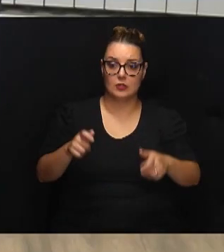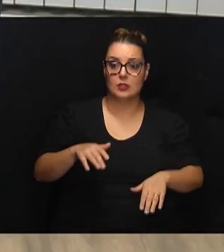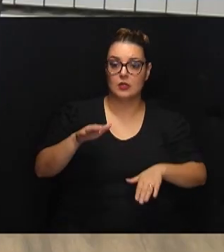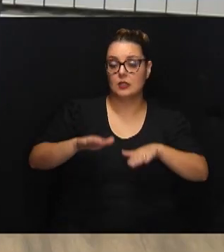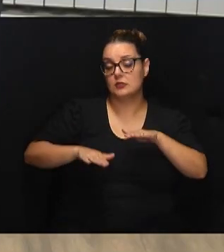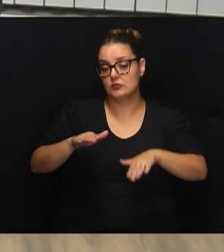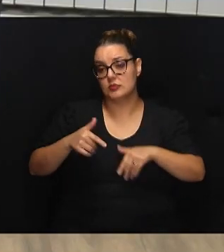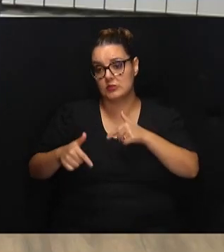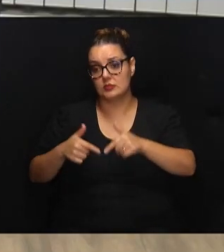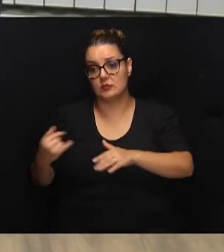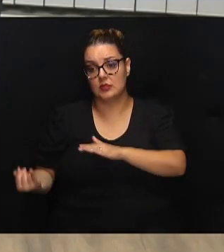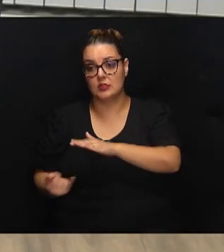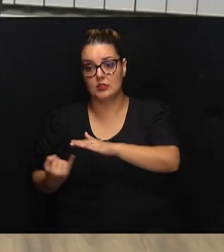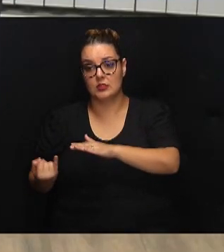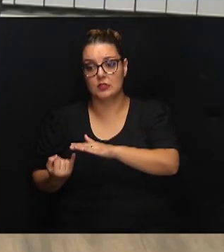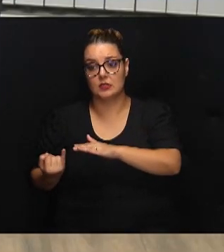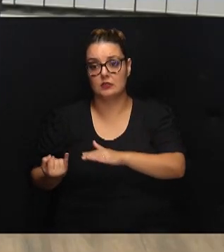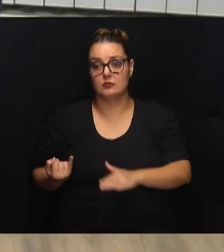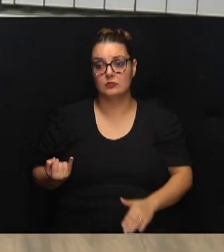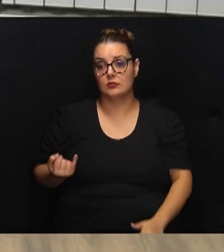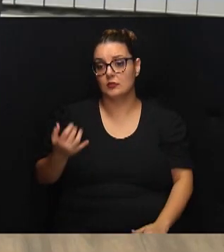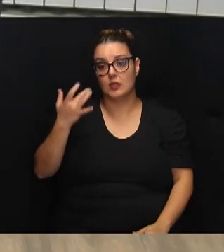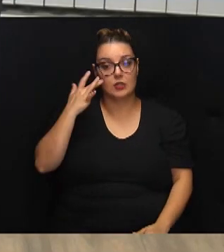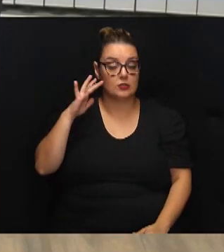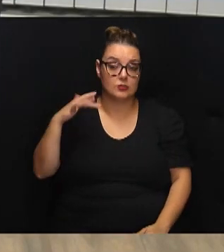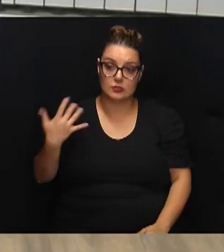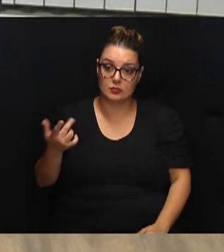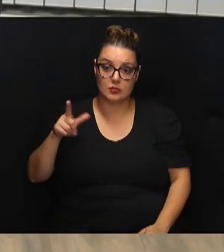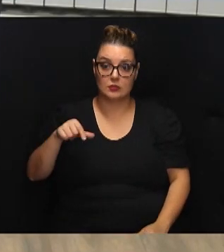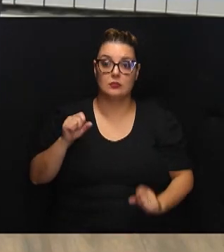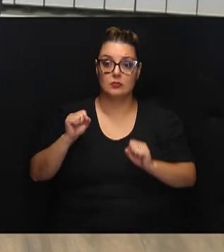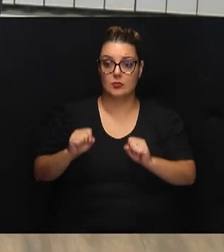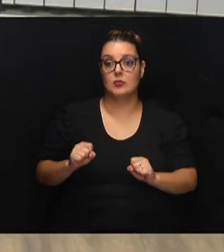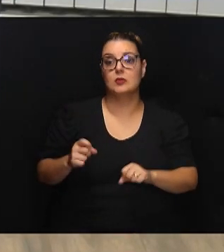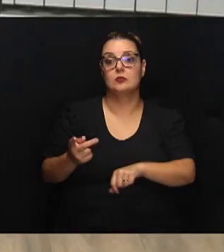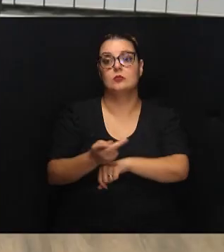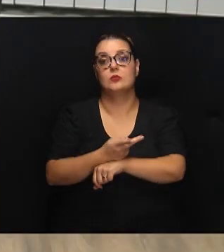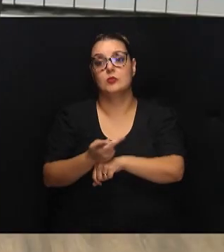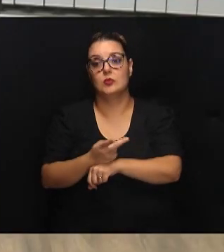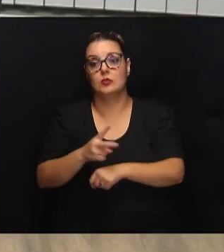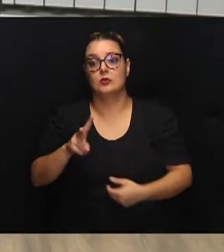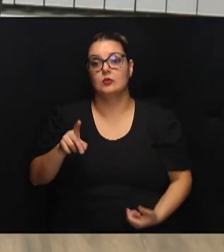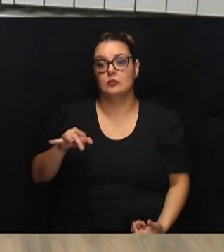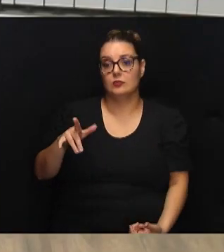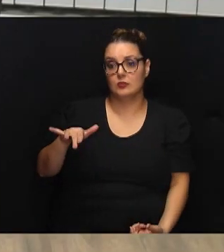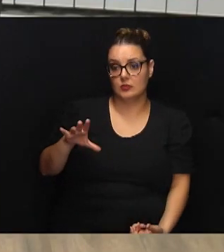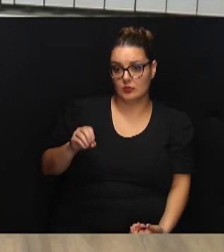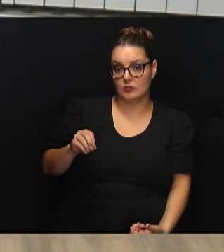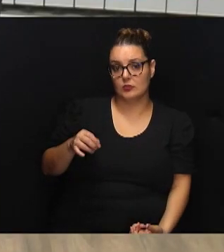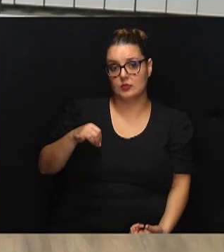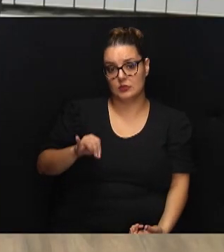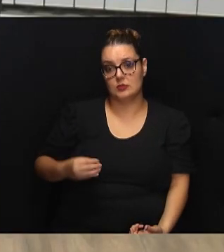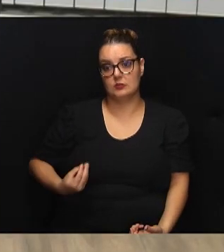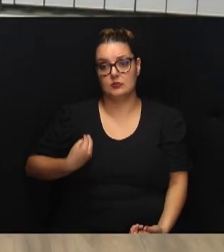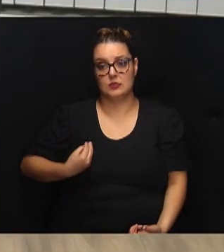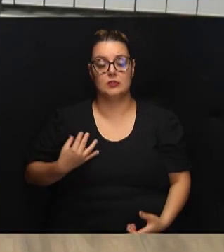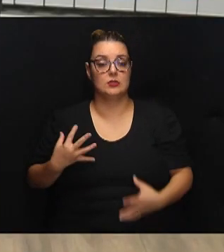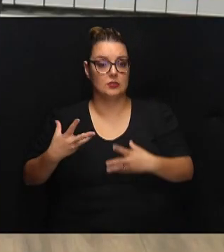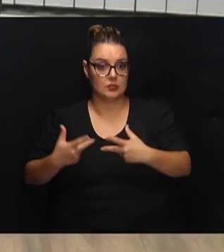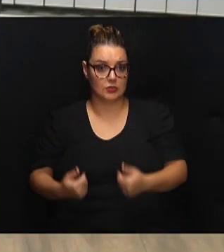na informalidade e elas não sabem que depois elas poderiam buscar esse vínculo se tiver presente todos os